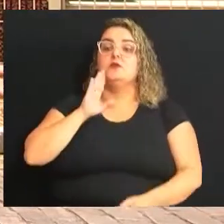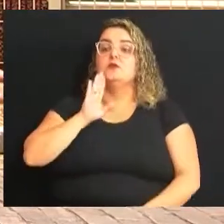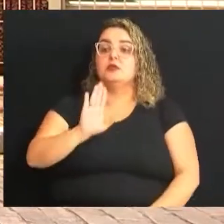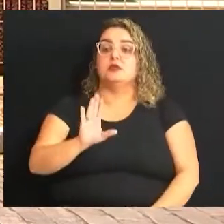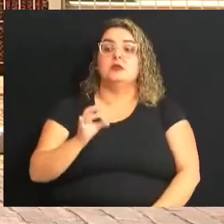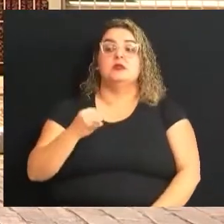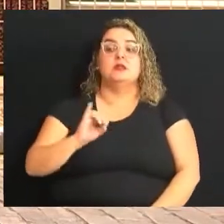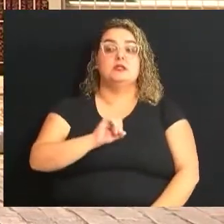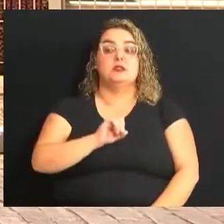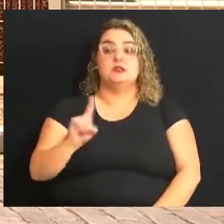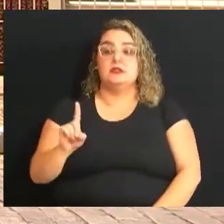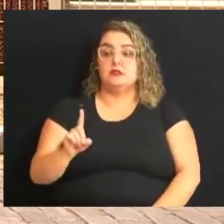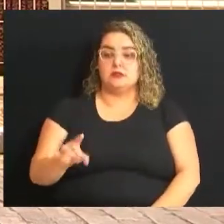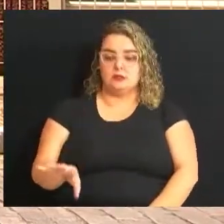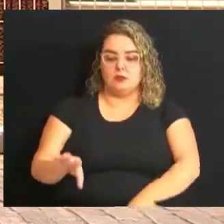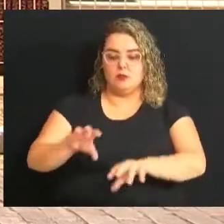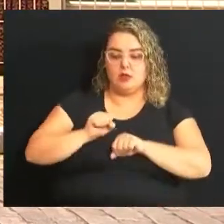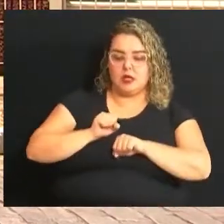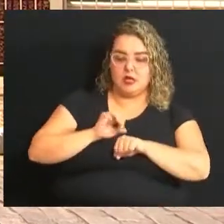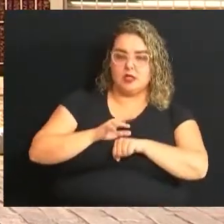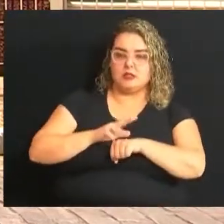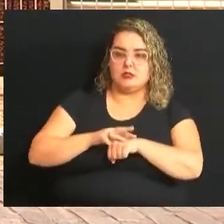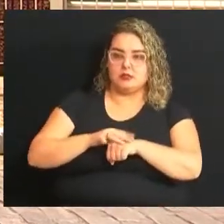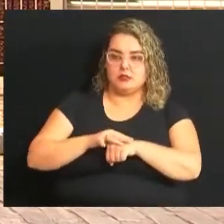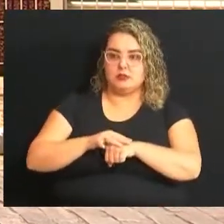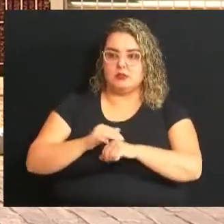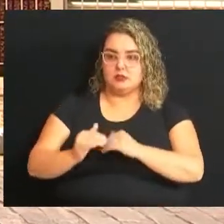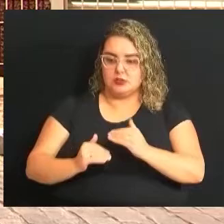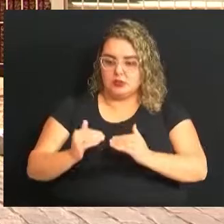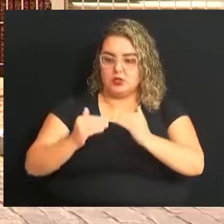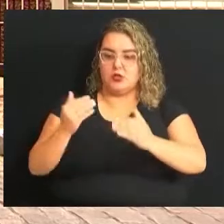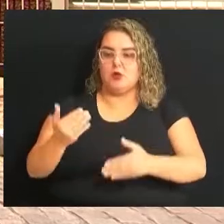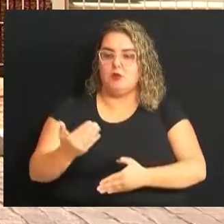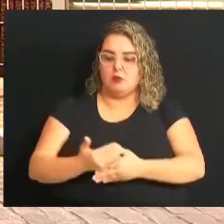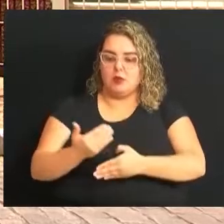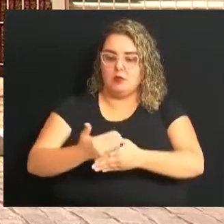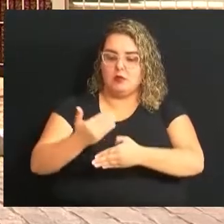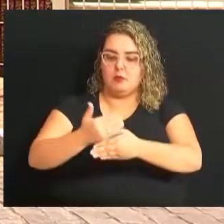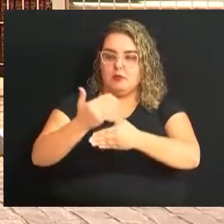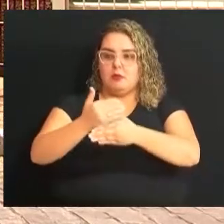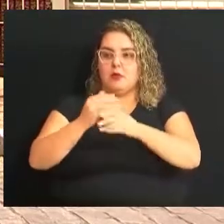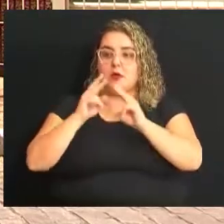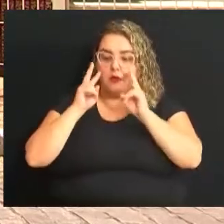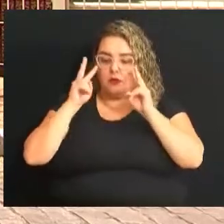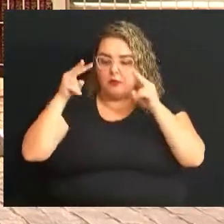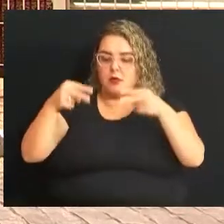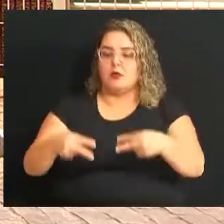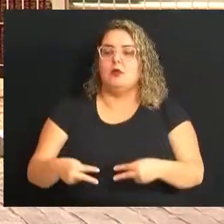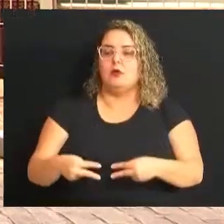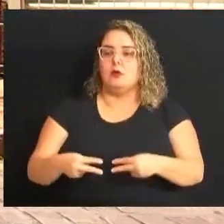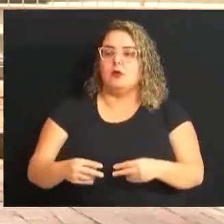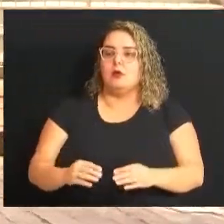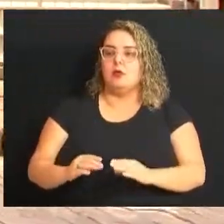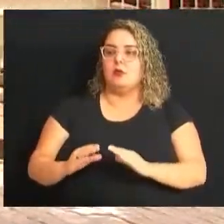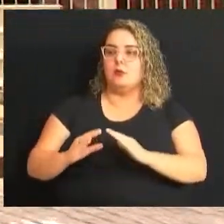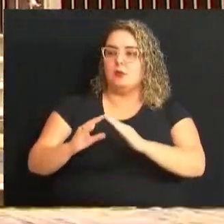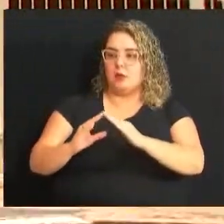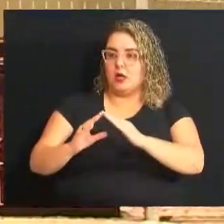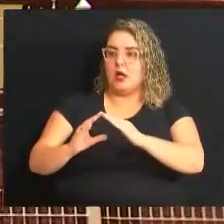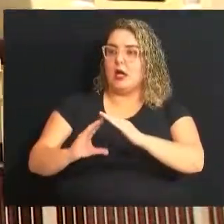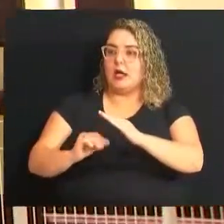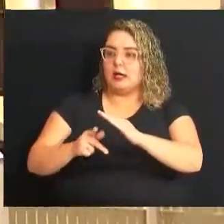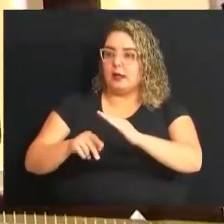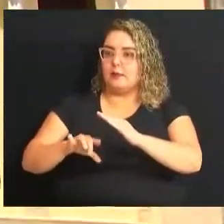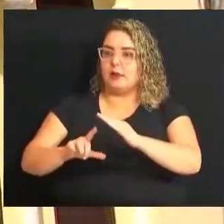fosse contagiado pela doença, construiria em reconhecimento uma capela para a